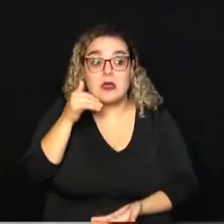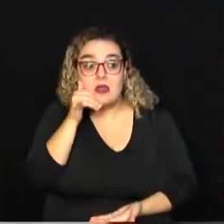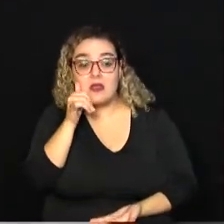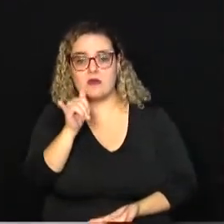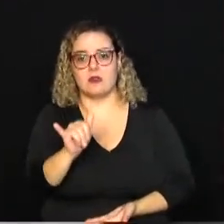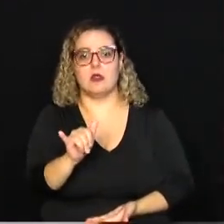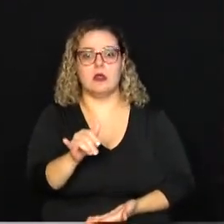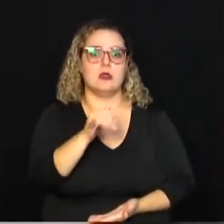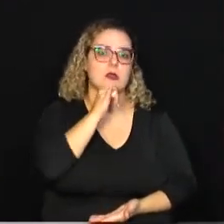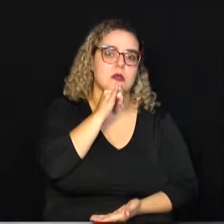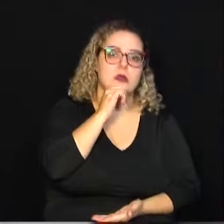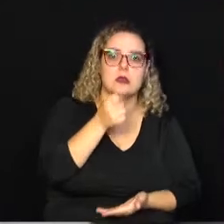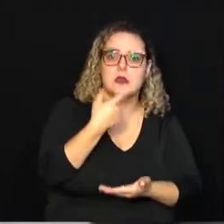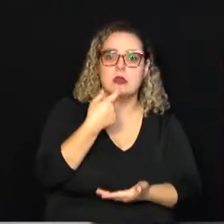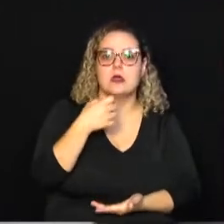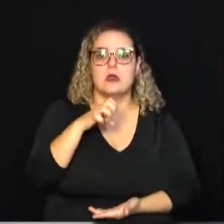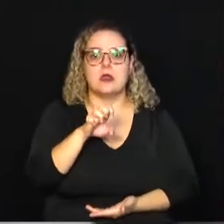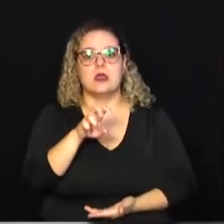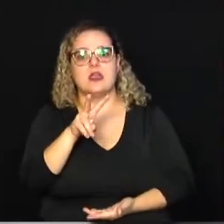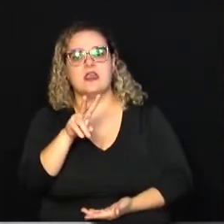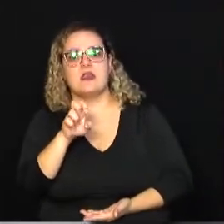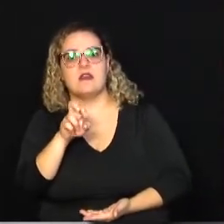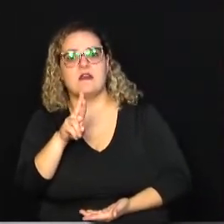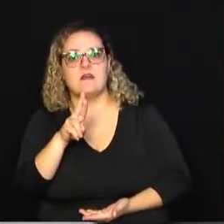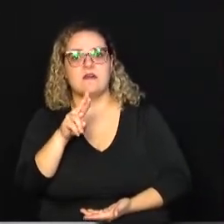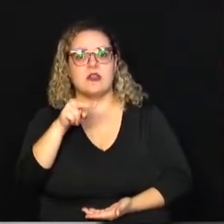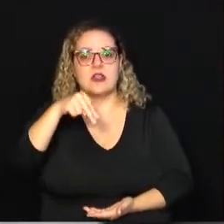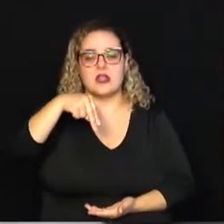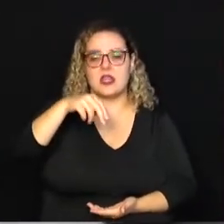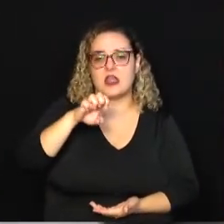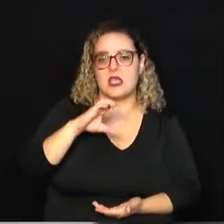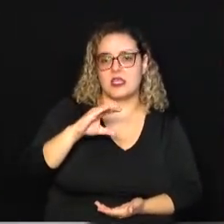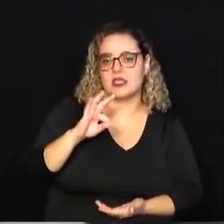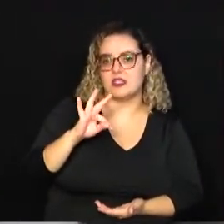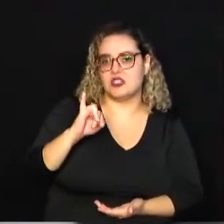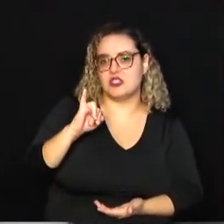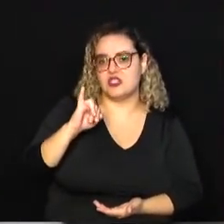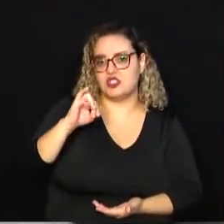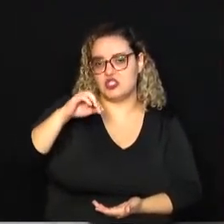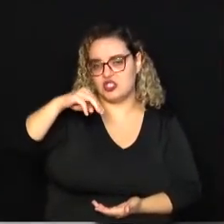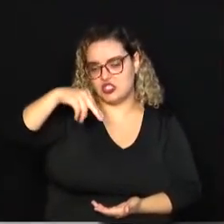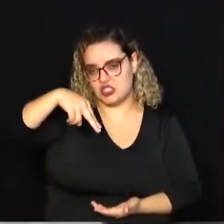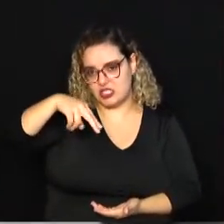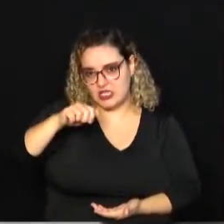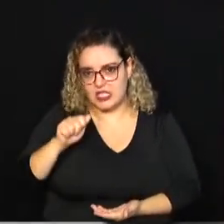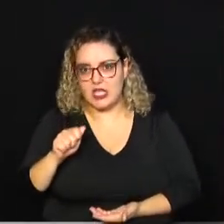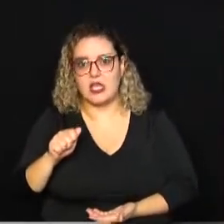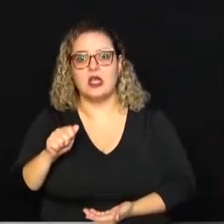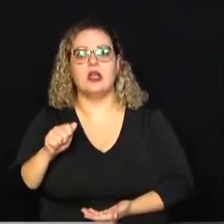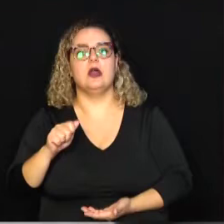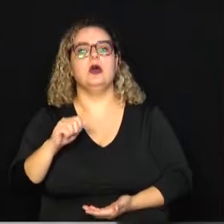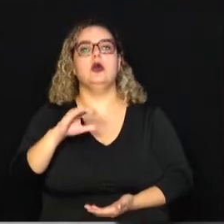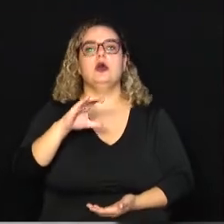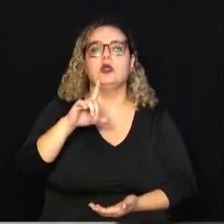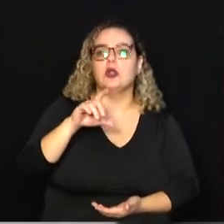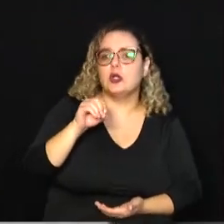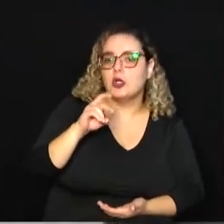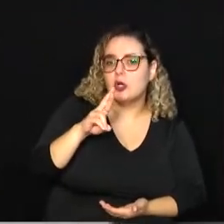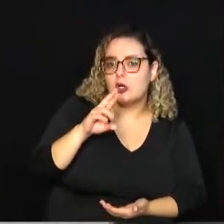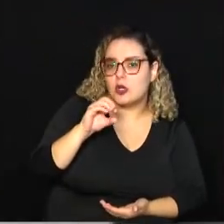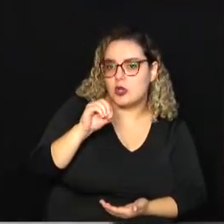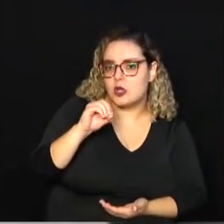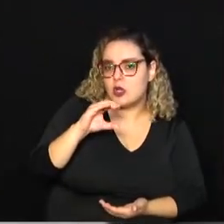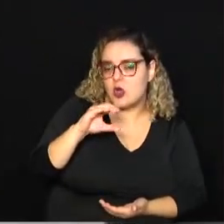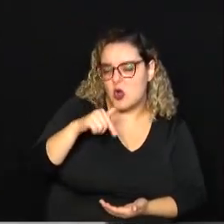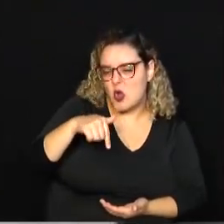medicamentos como ivermectina, a própria azitromicina, a hidroxicloroquina, não funcionam. Dá para dizer